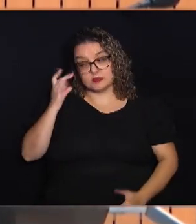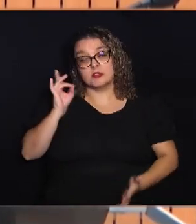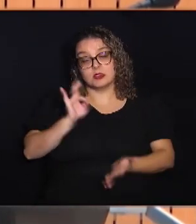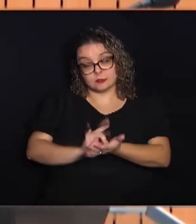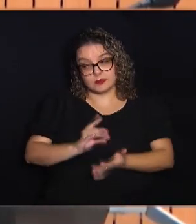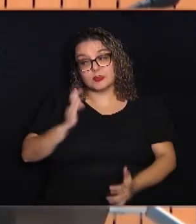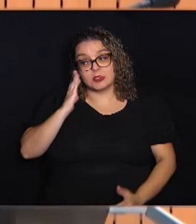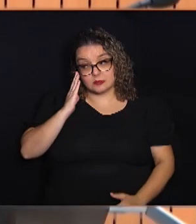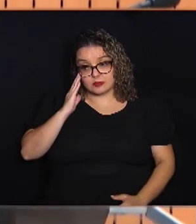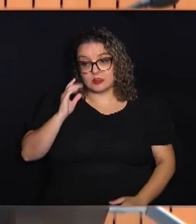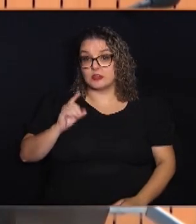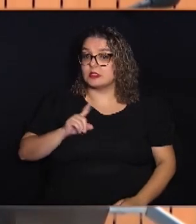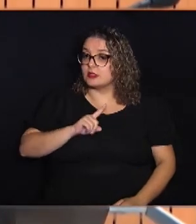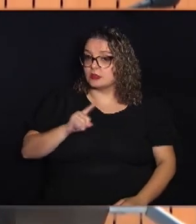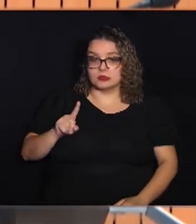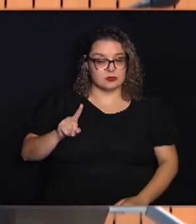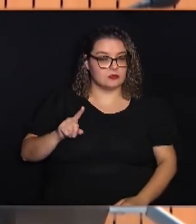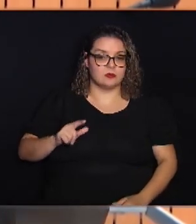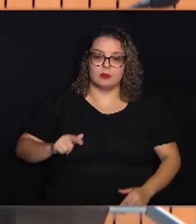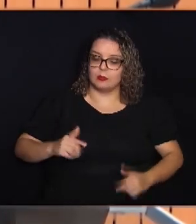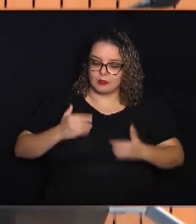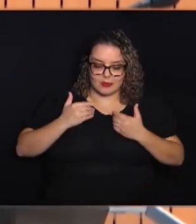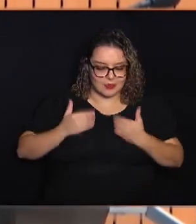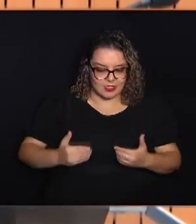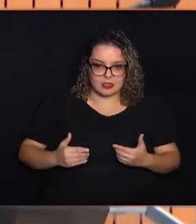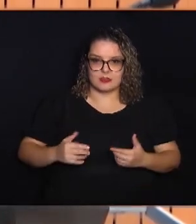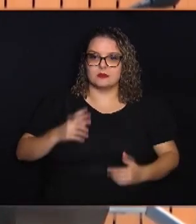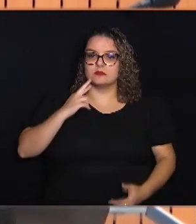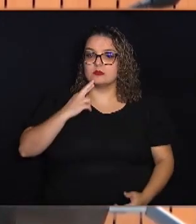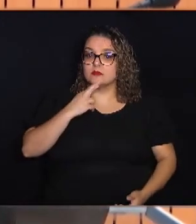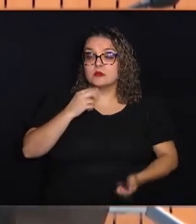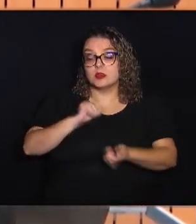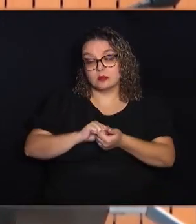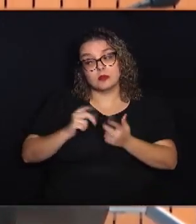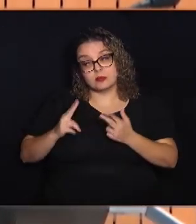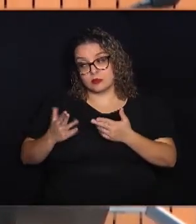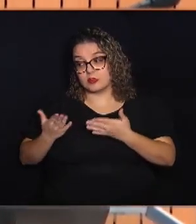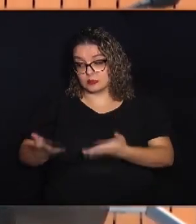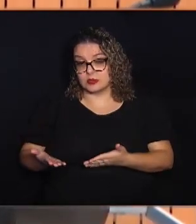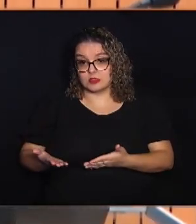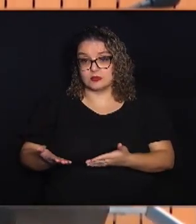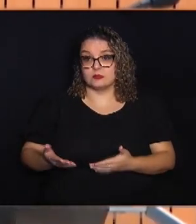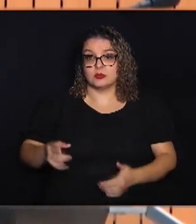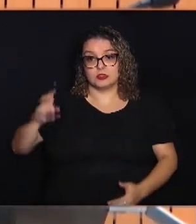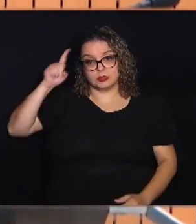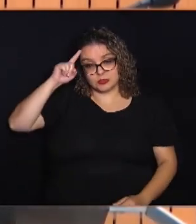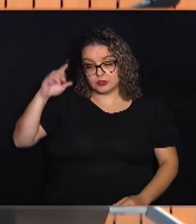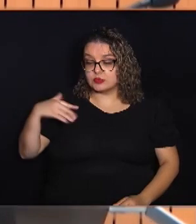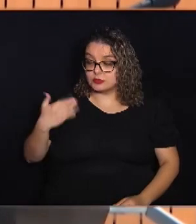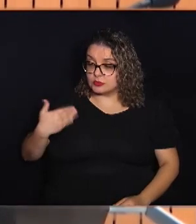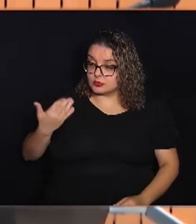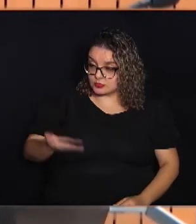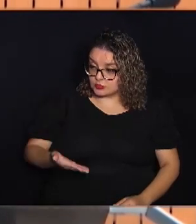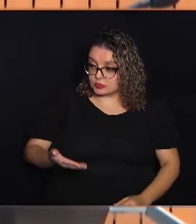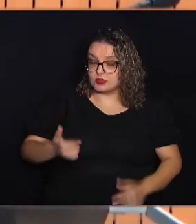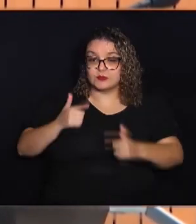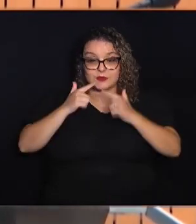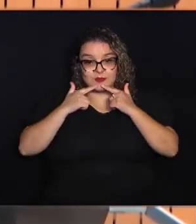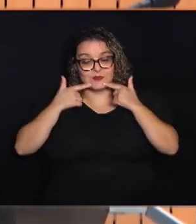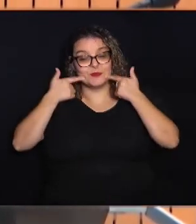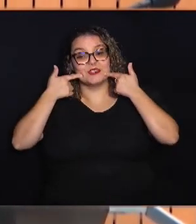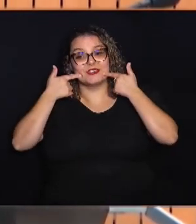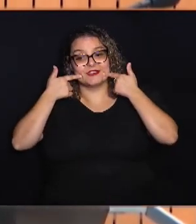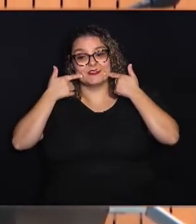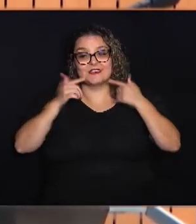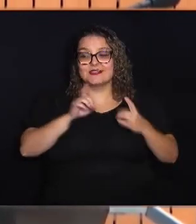é incansável, né, para manter um restaurante com a qualidade que você tem, para estar lá todos os dias, sorrindo,